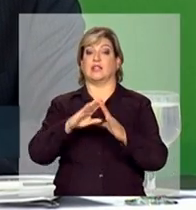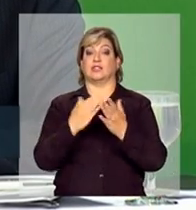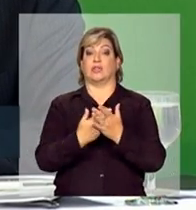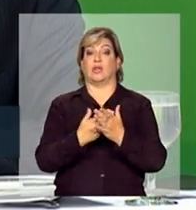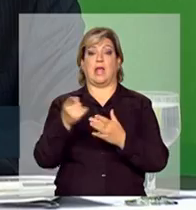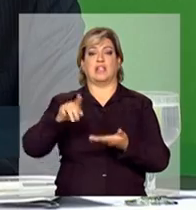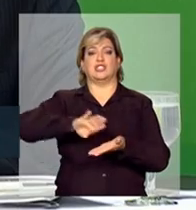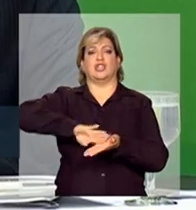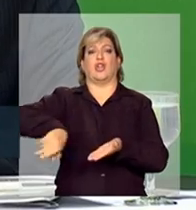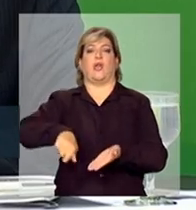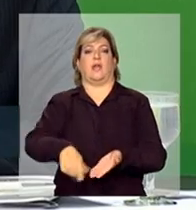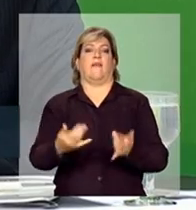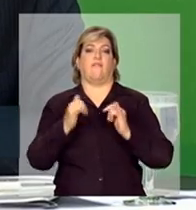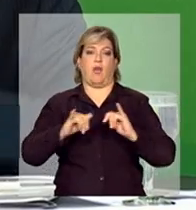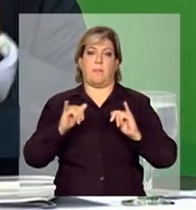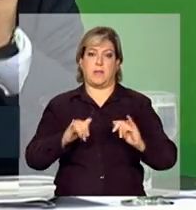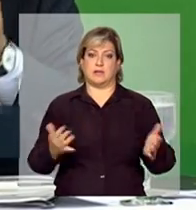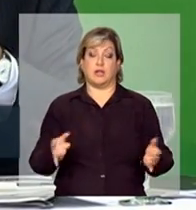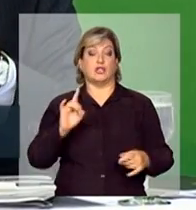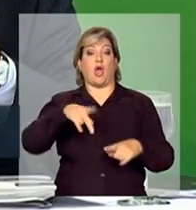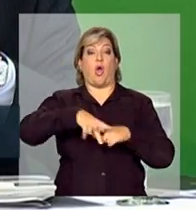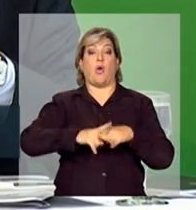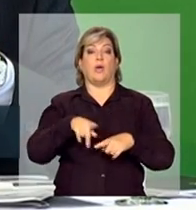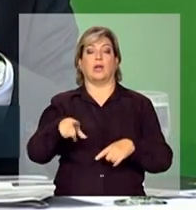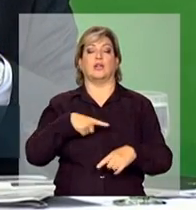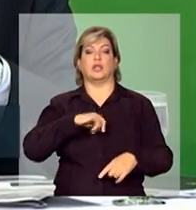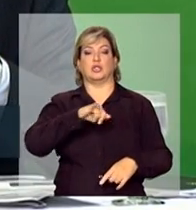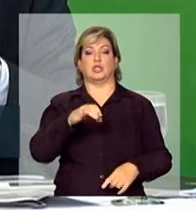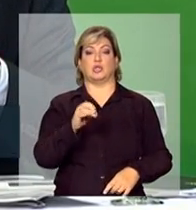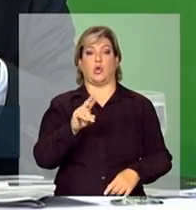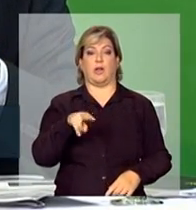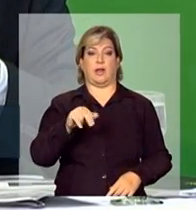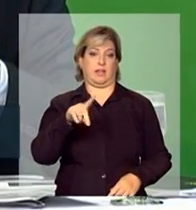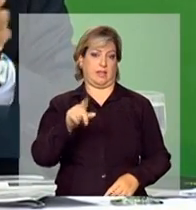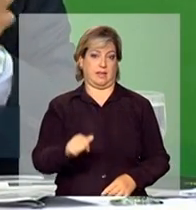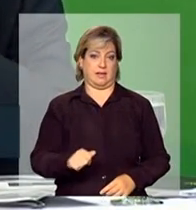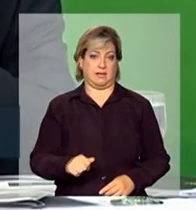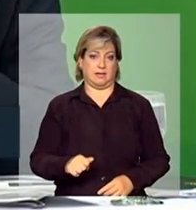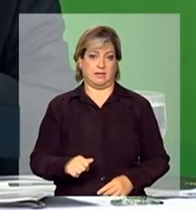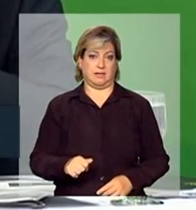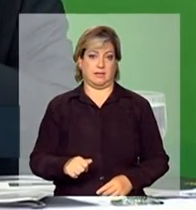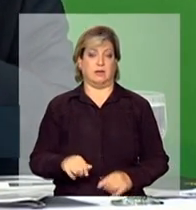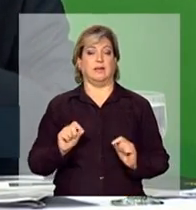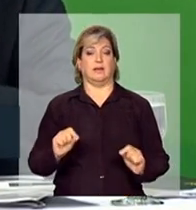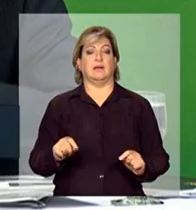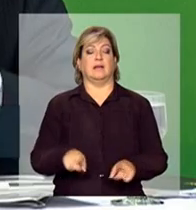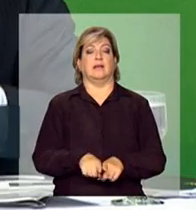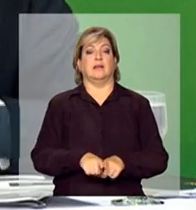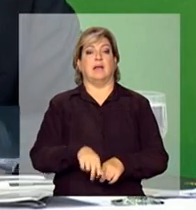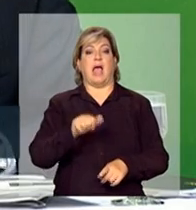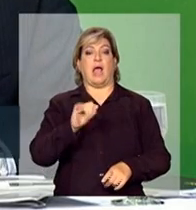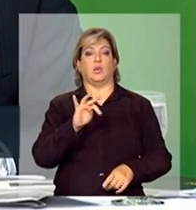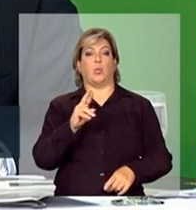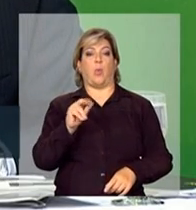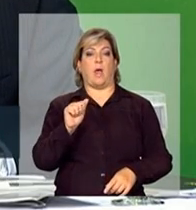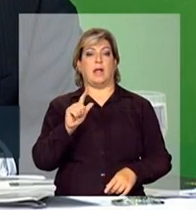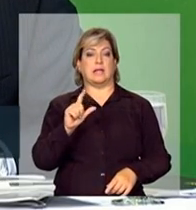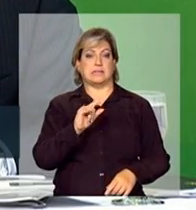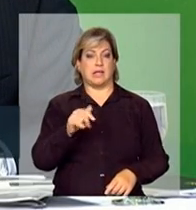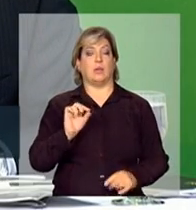novo cálculo eles só corrigiram a jornada e atualizaram dados mas não considerad os